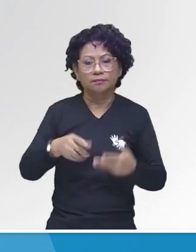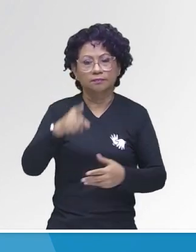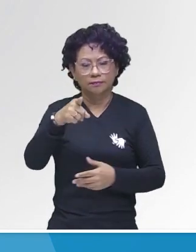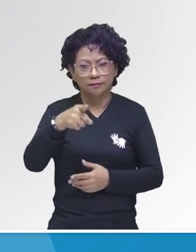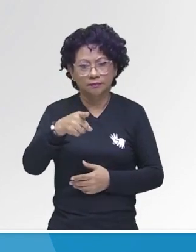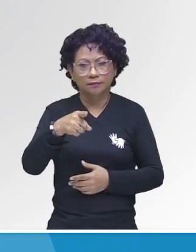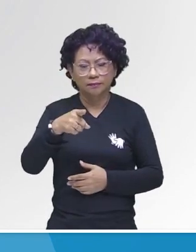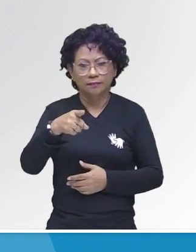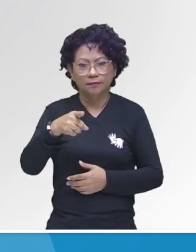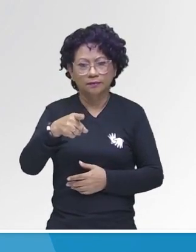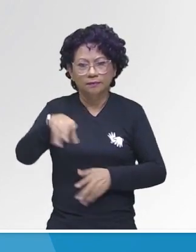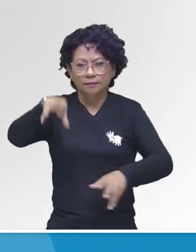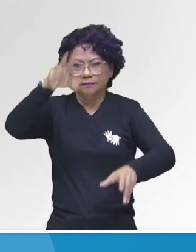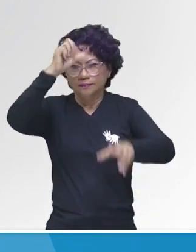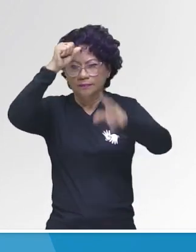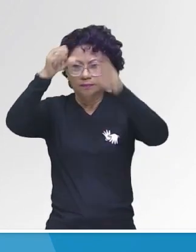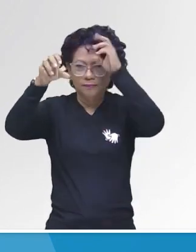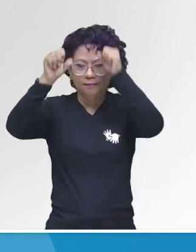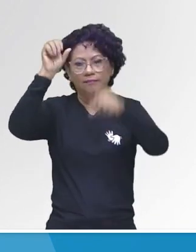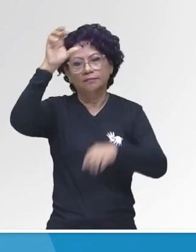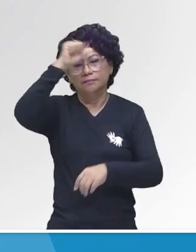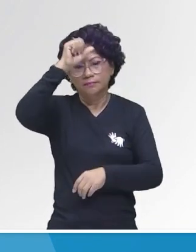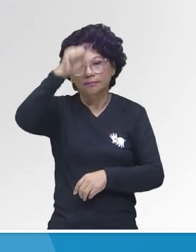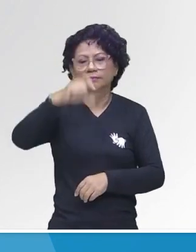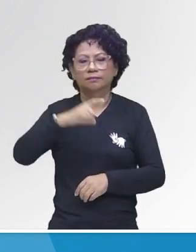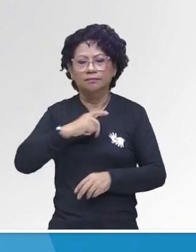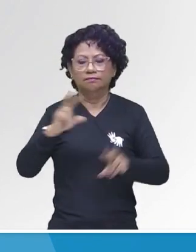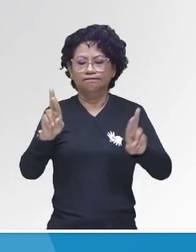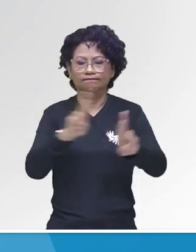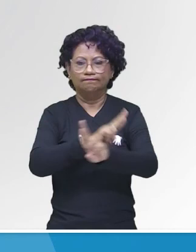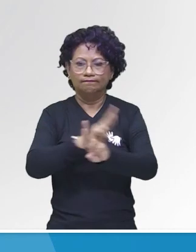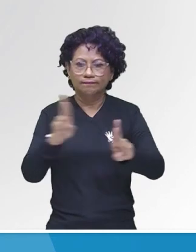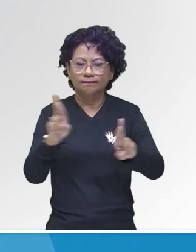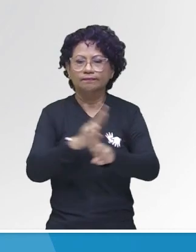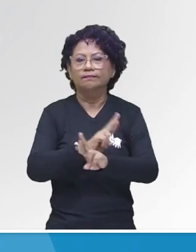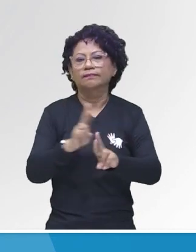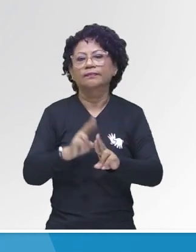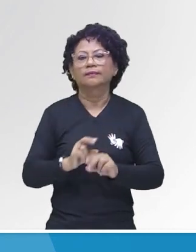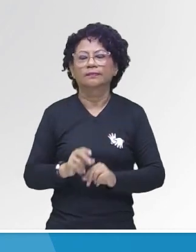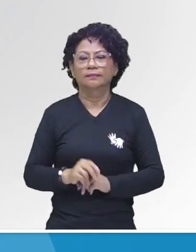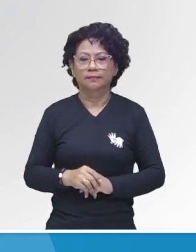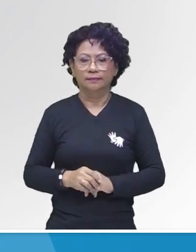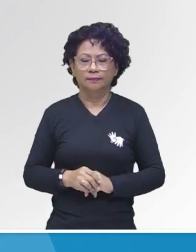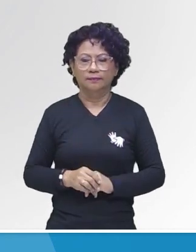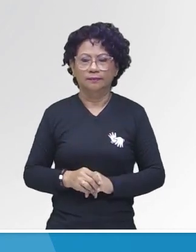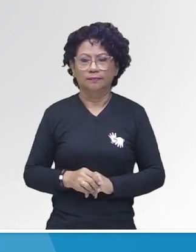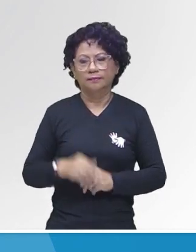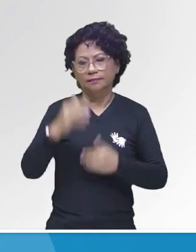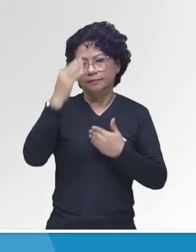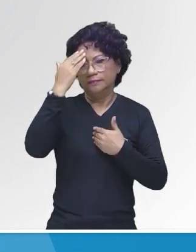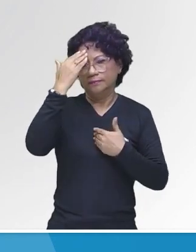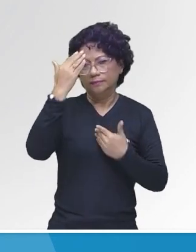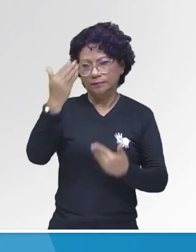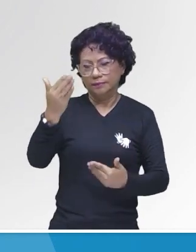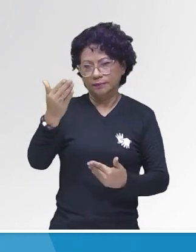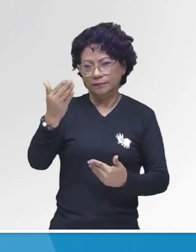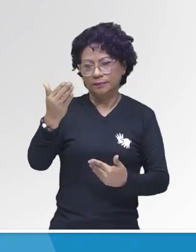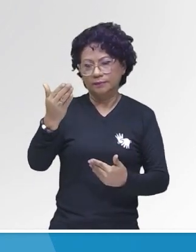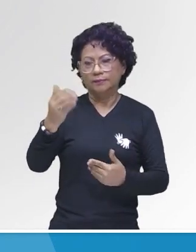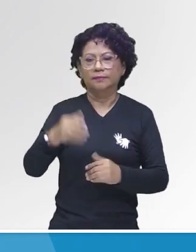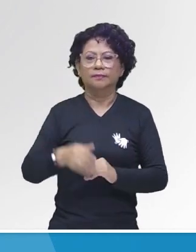compreendido aí um pouco mais essa relação que existe aí na posição de cada um deles E eu agradeço então a atenção de vocês. A